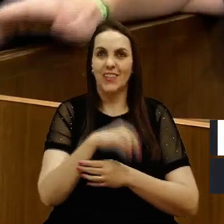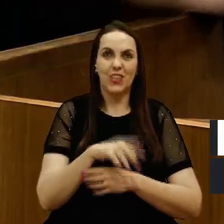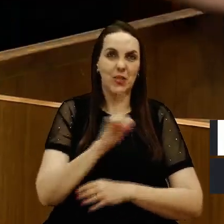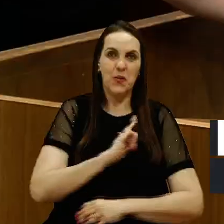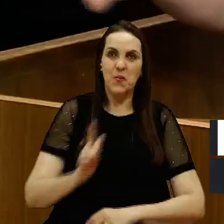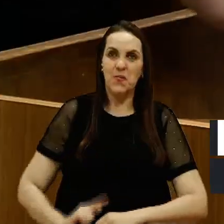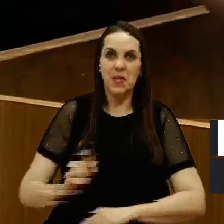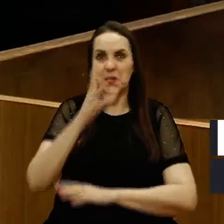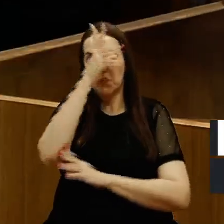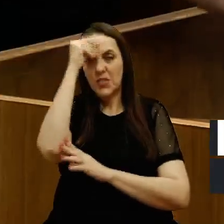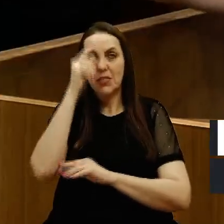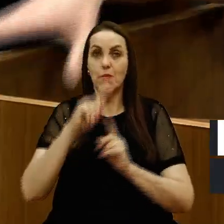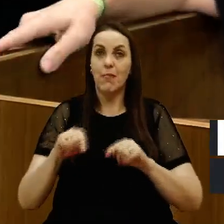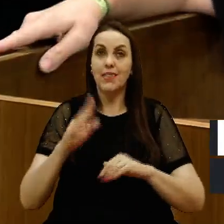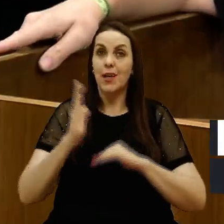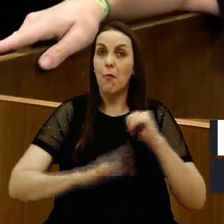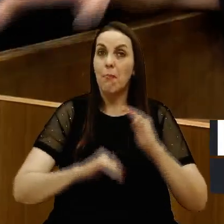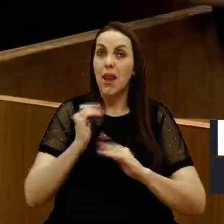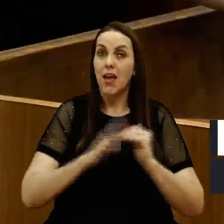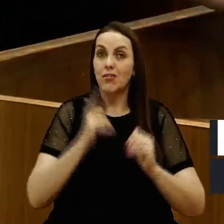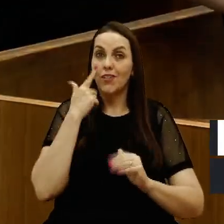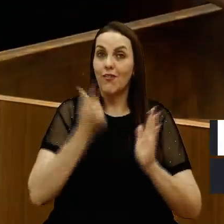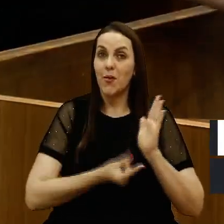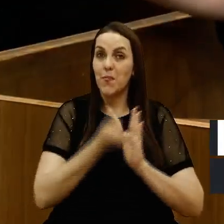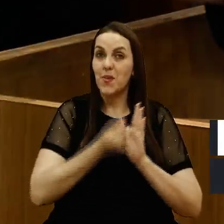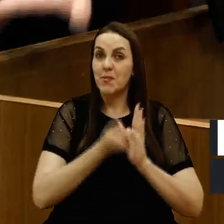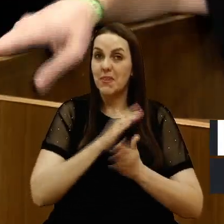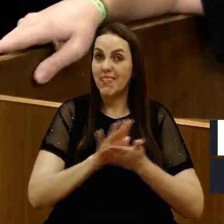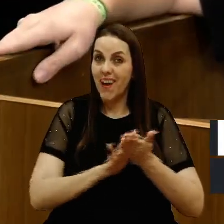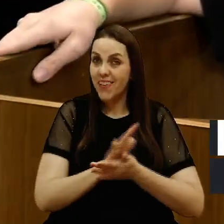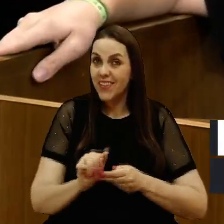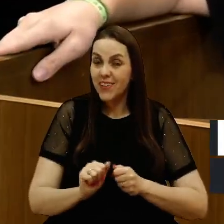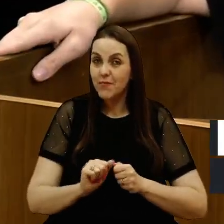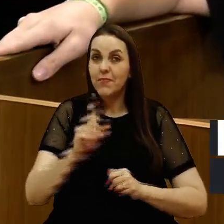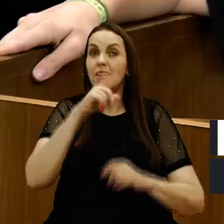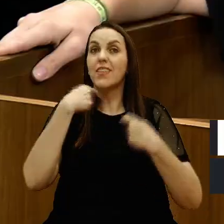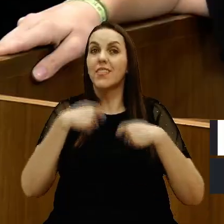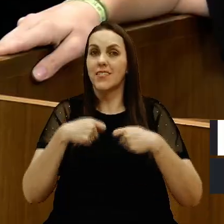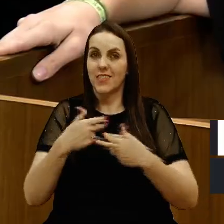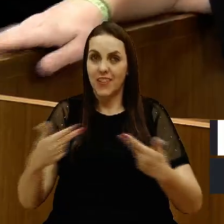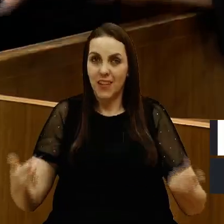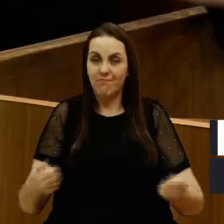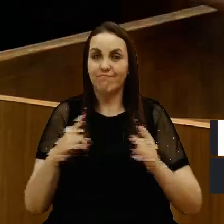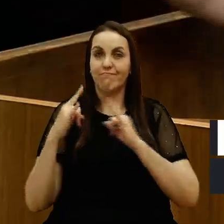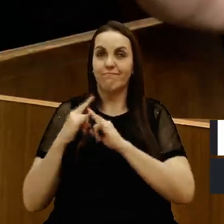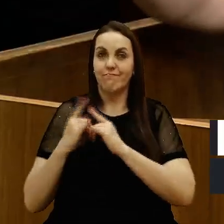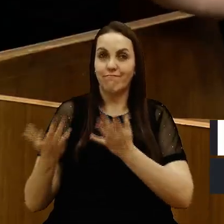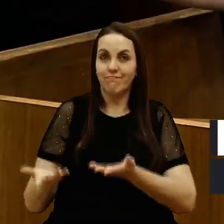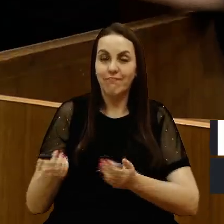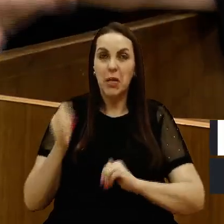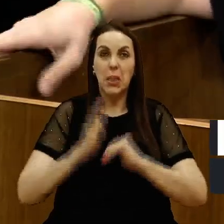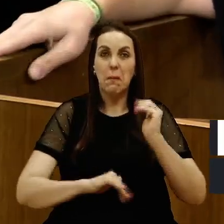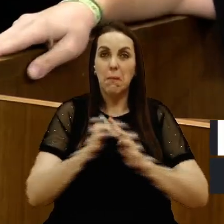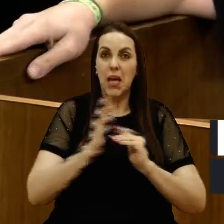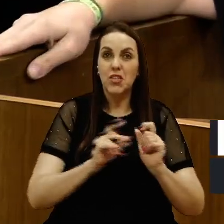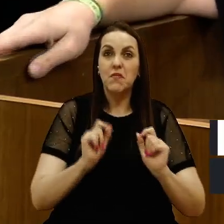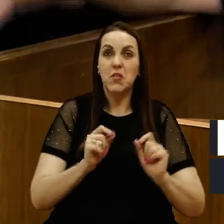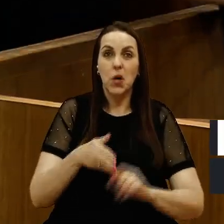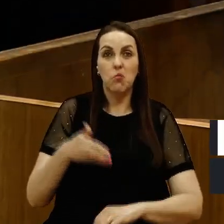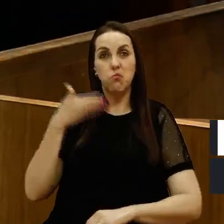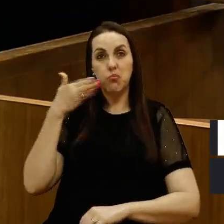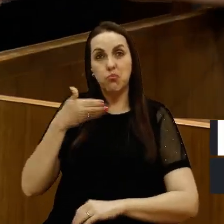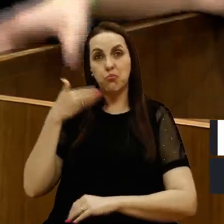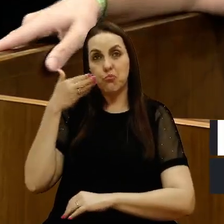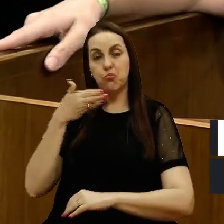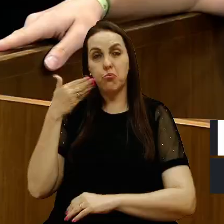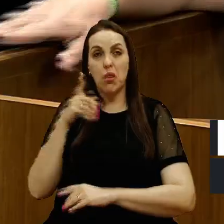municipal, mas na prática não prevê orçamento, na prática não ouve as necessidades das instituições, na prática fica com um discurso de